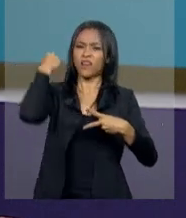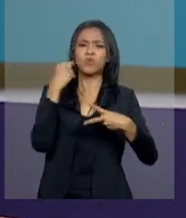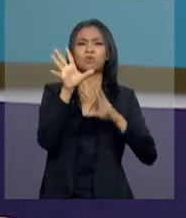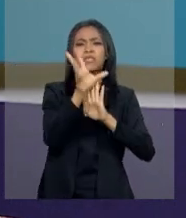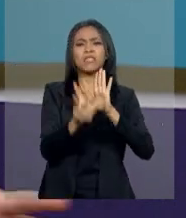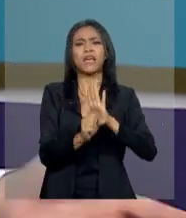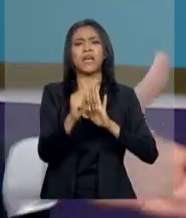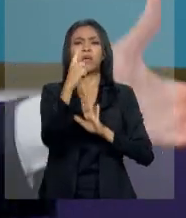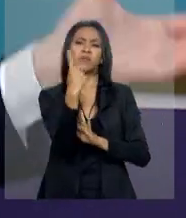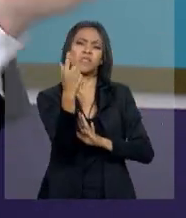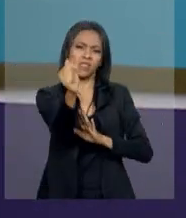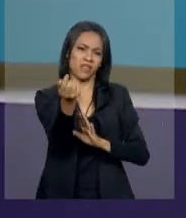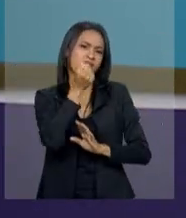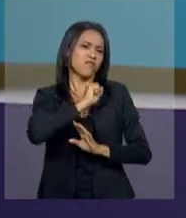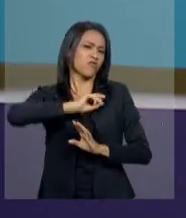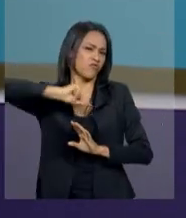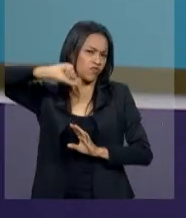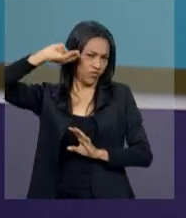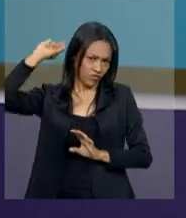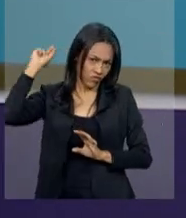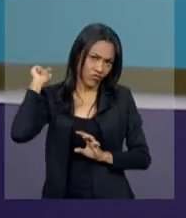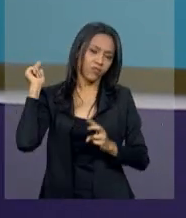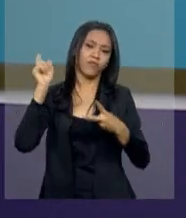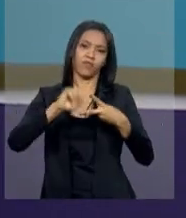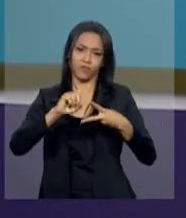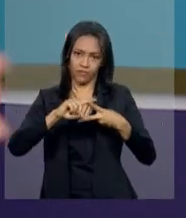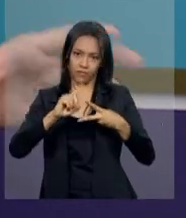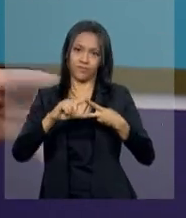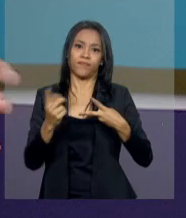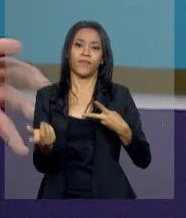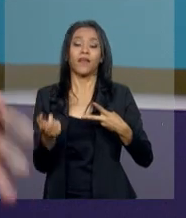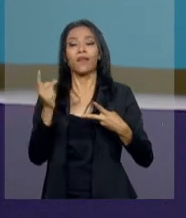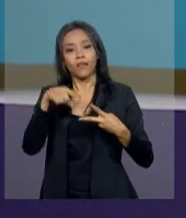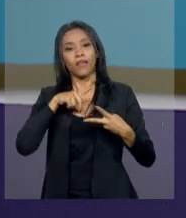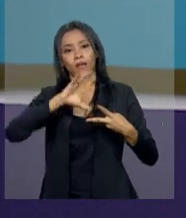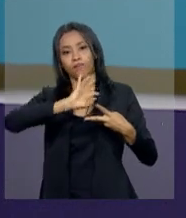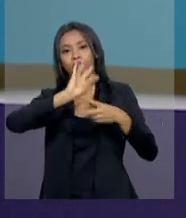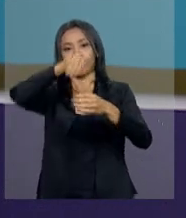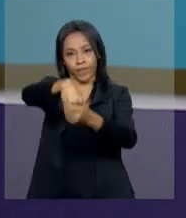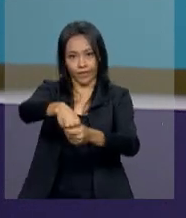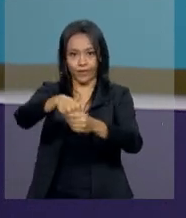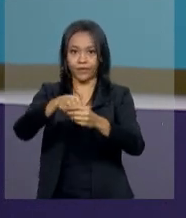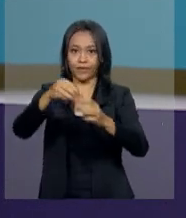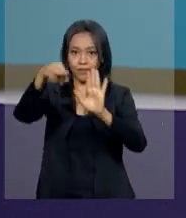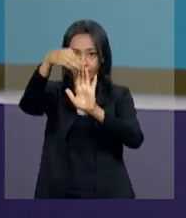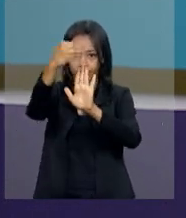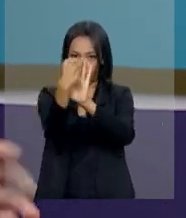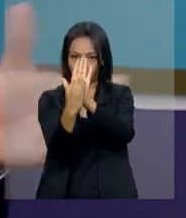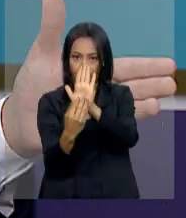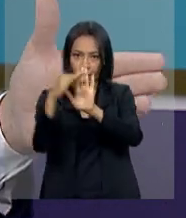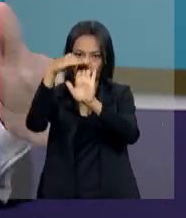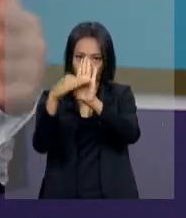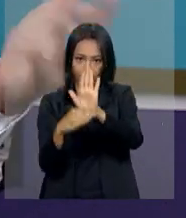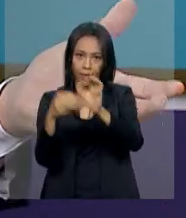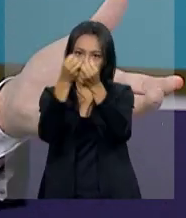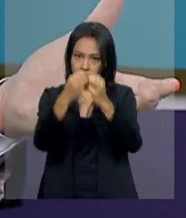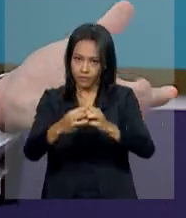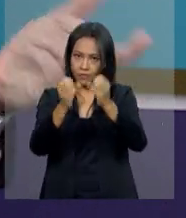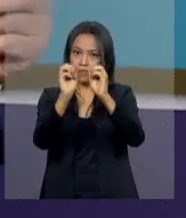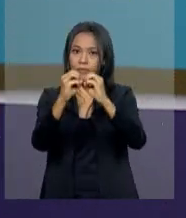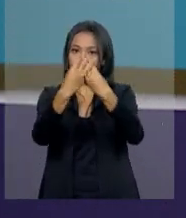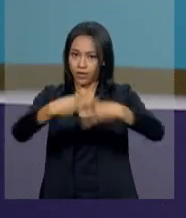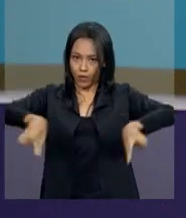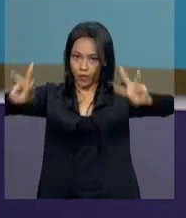XVII, é um princípio antigo, então a ONU traz esse princípio, o princípio da soberania entre os povos, entre os